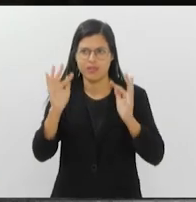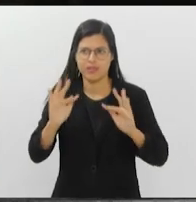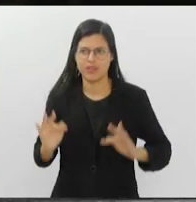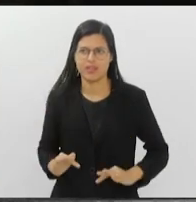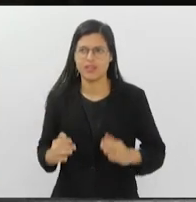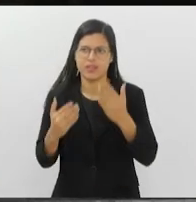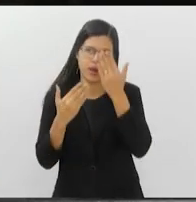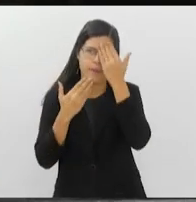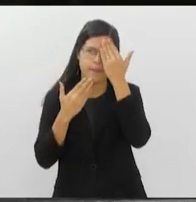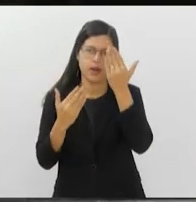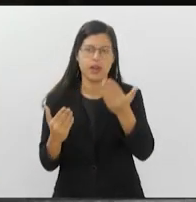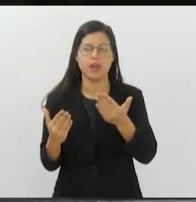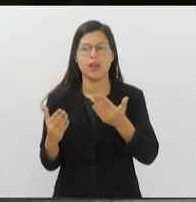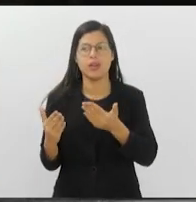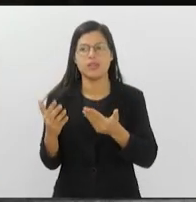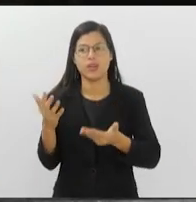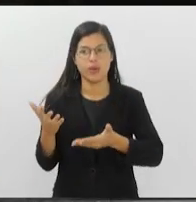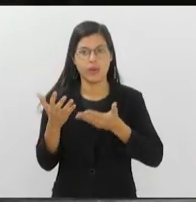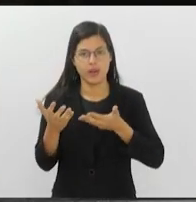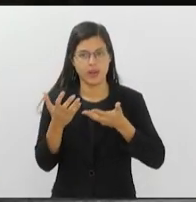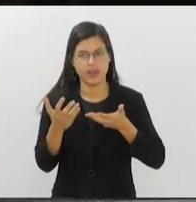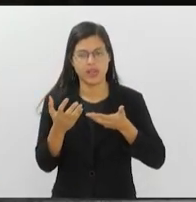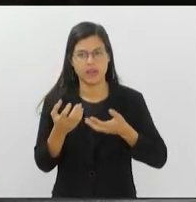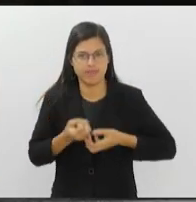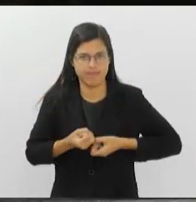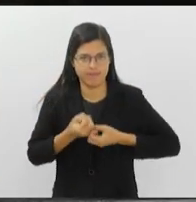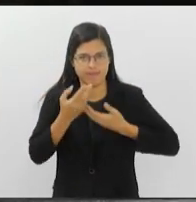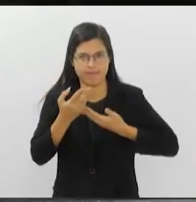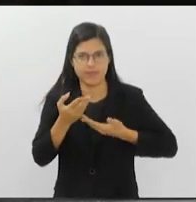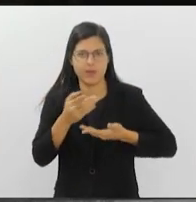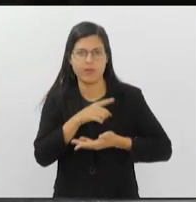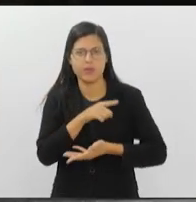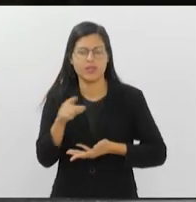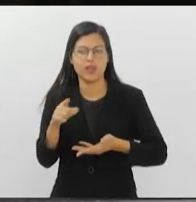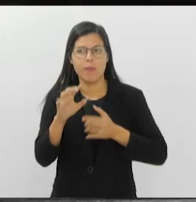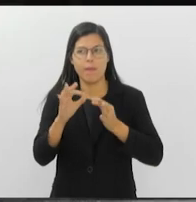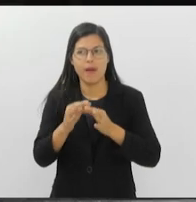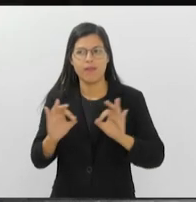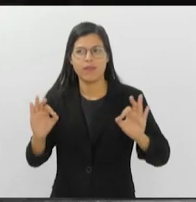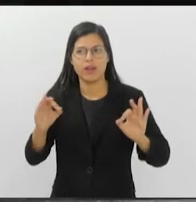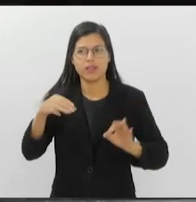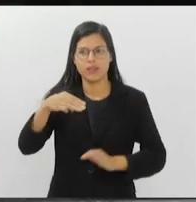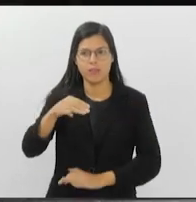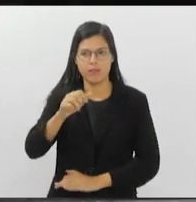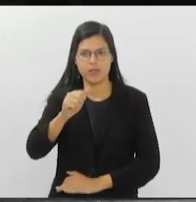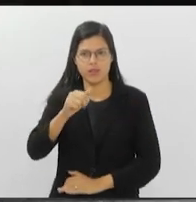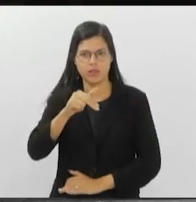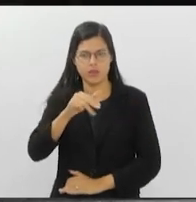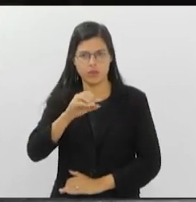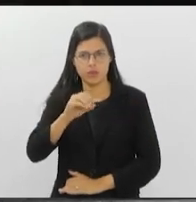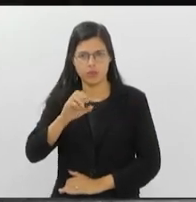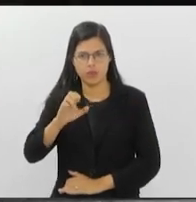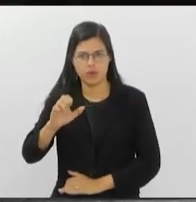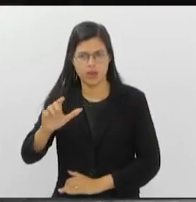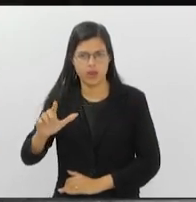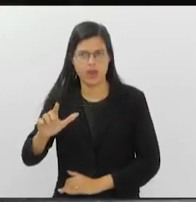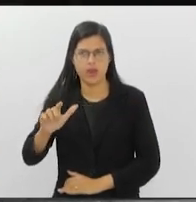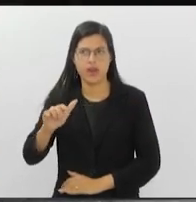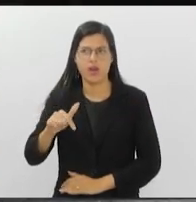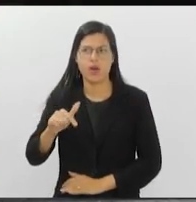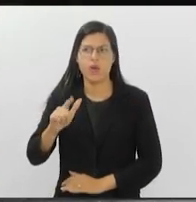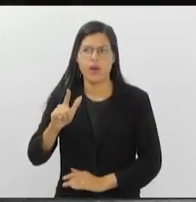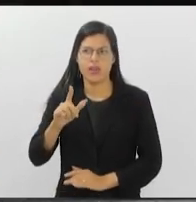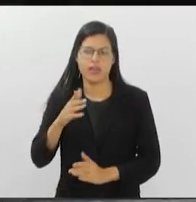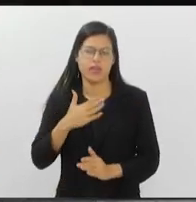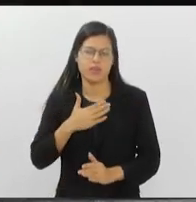Obrigada. Queria trazer, assim, compartilhar com vocês uma frase do Manuel de Barros, que para mim é quase um mandamento na minha clínica,